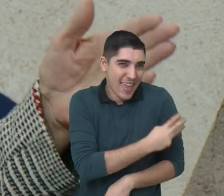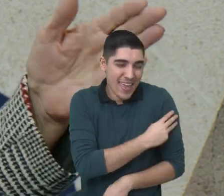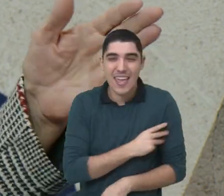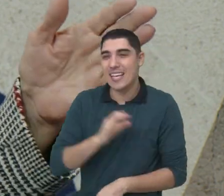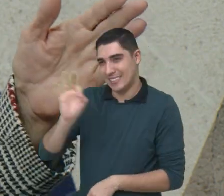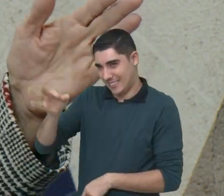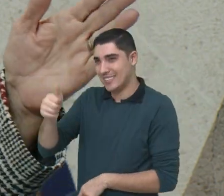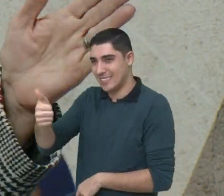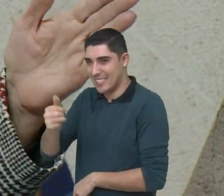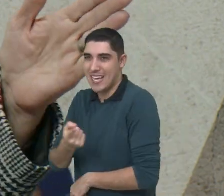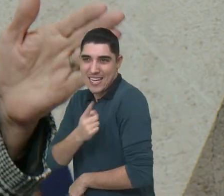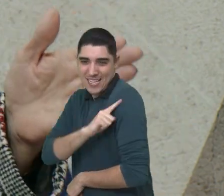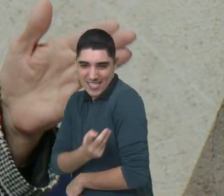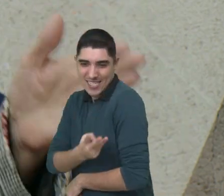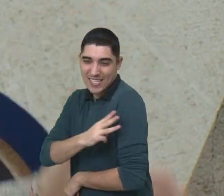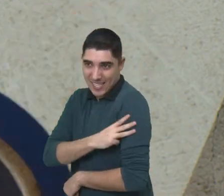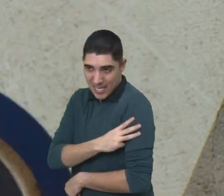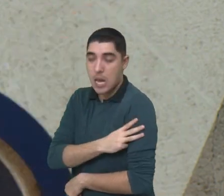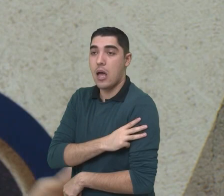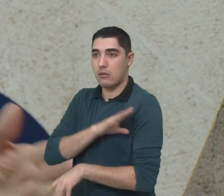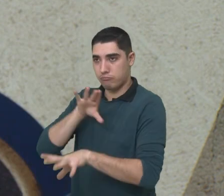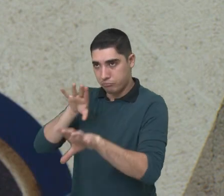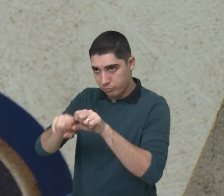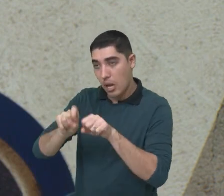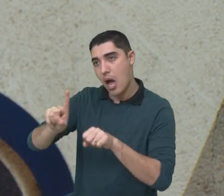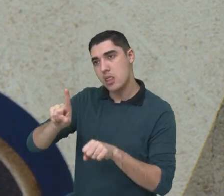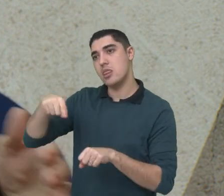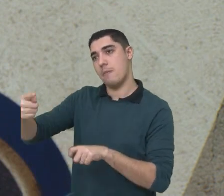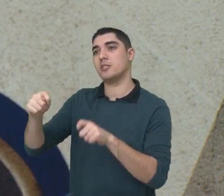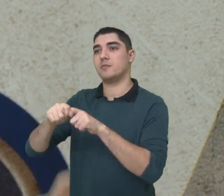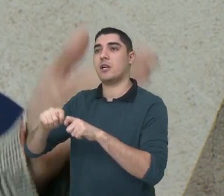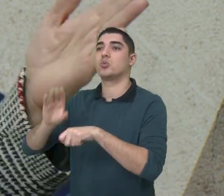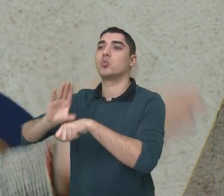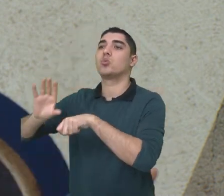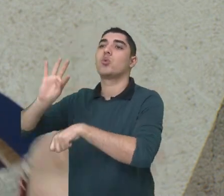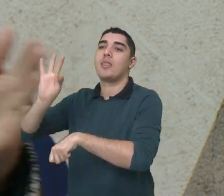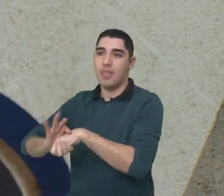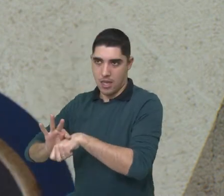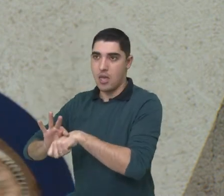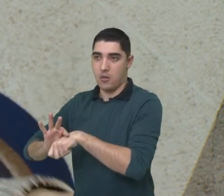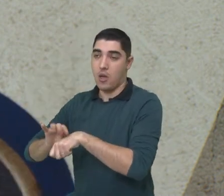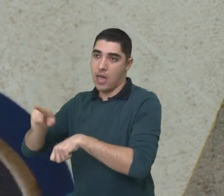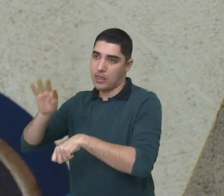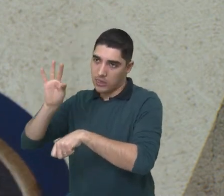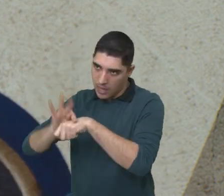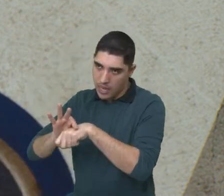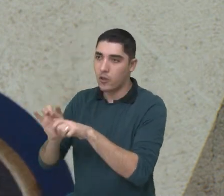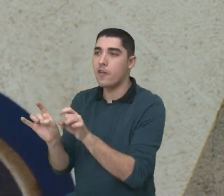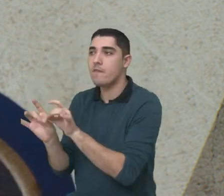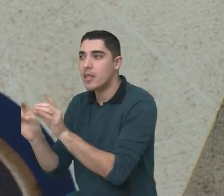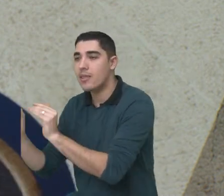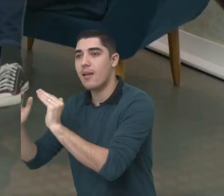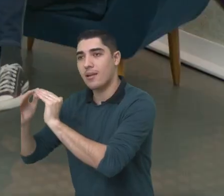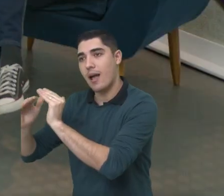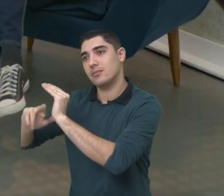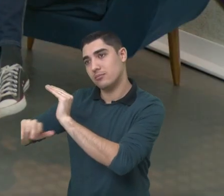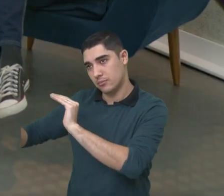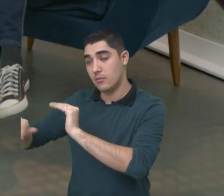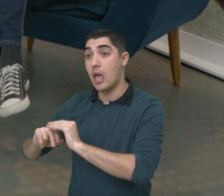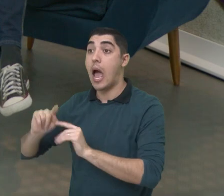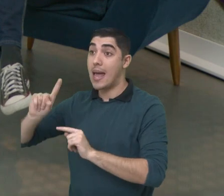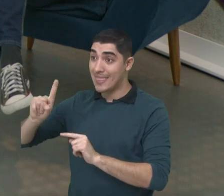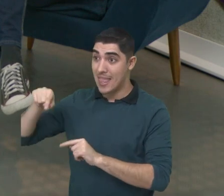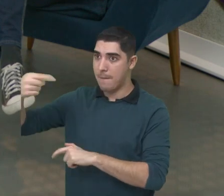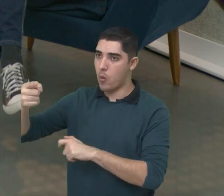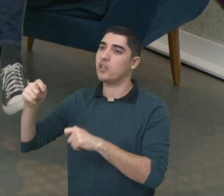médio, e tem que fazer o técnico, que é o técnico em transações imobiliárias. E depois se